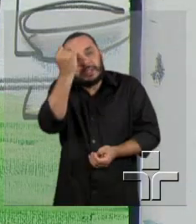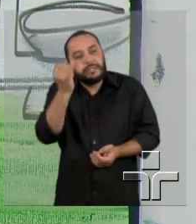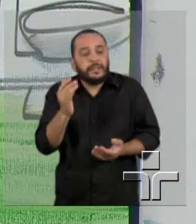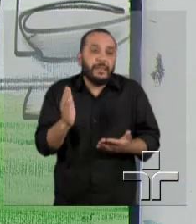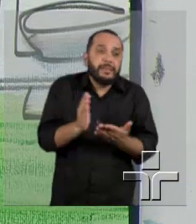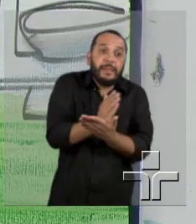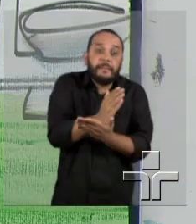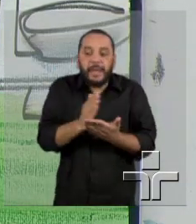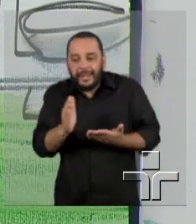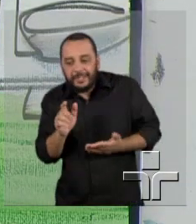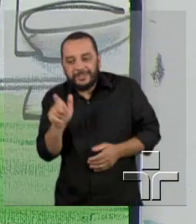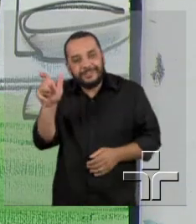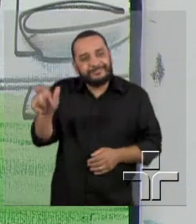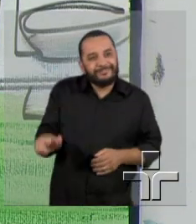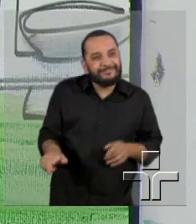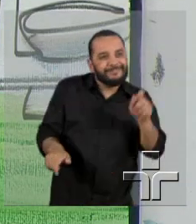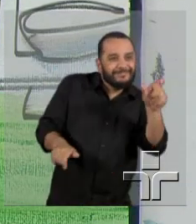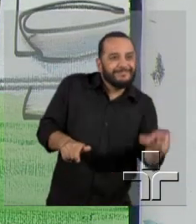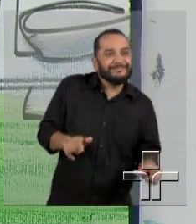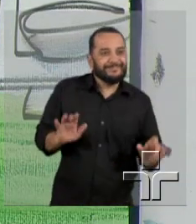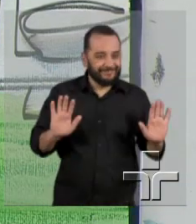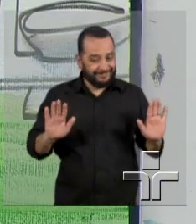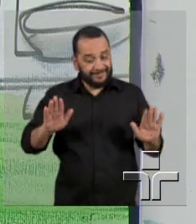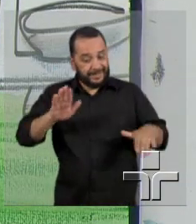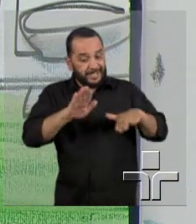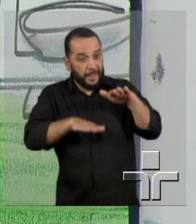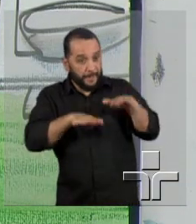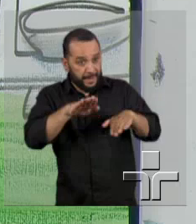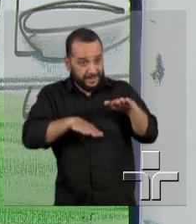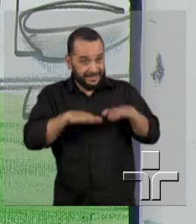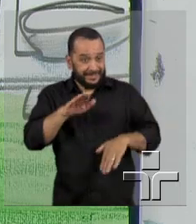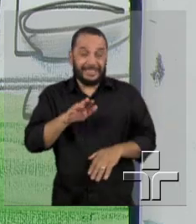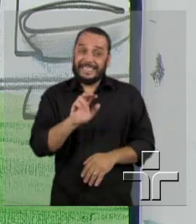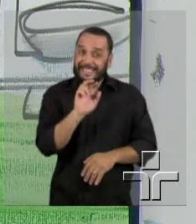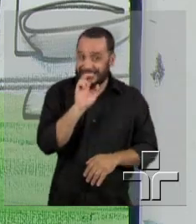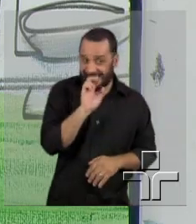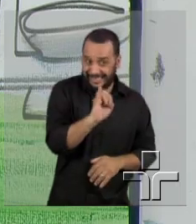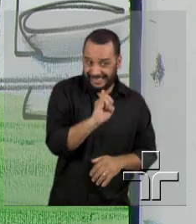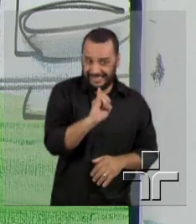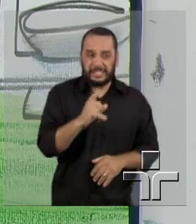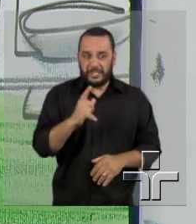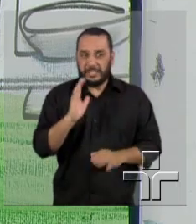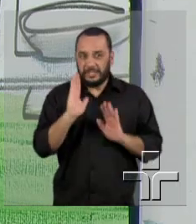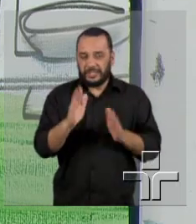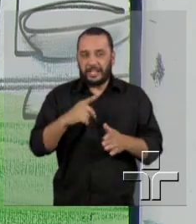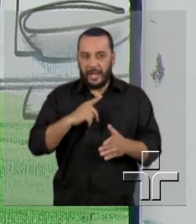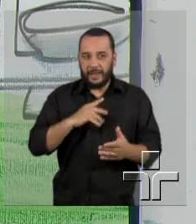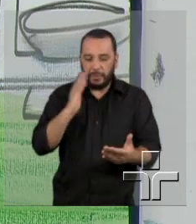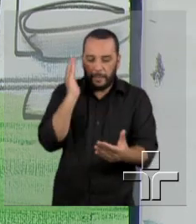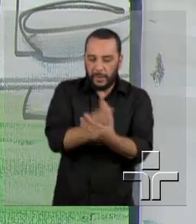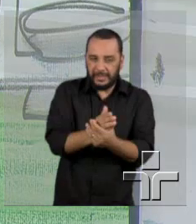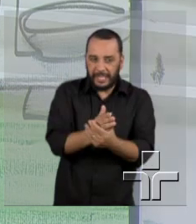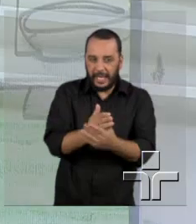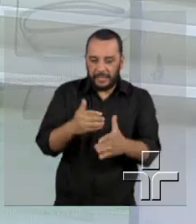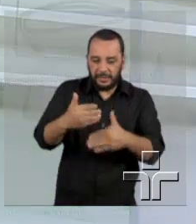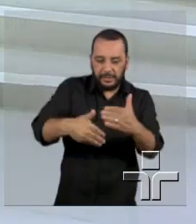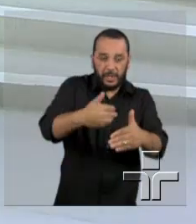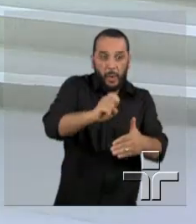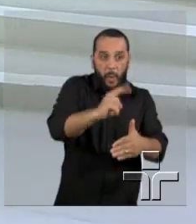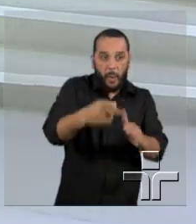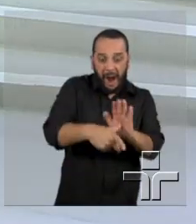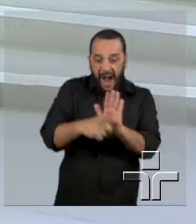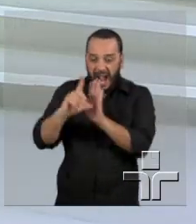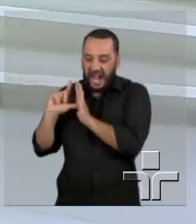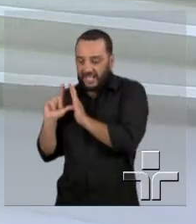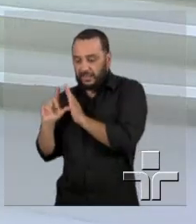cada caso é um caso. Se foi já no curso do processo, se foi antes do processo judicial